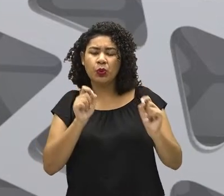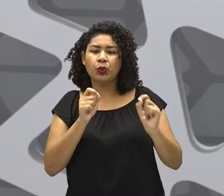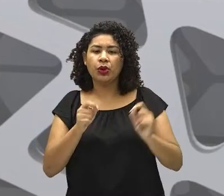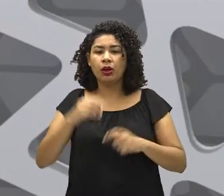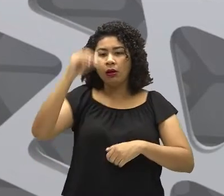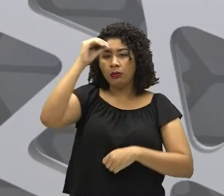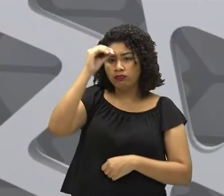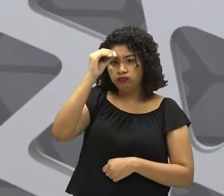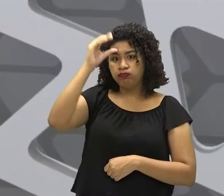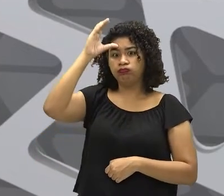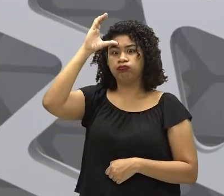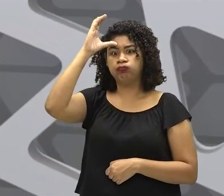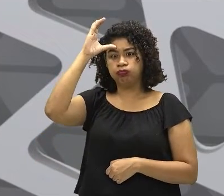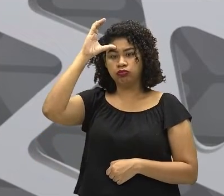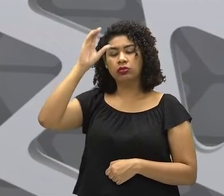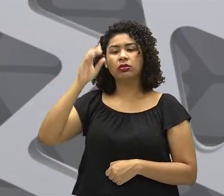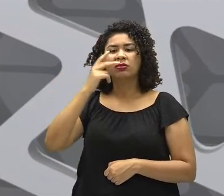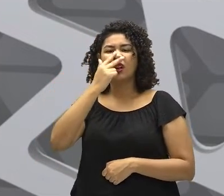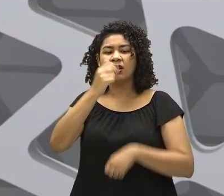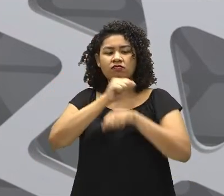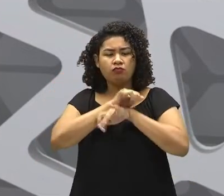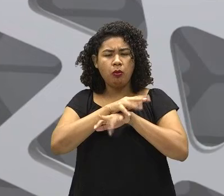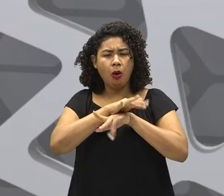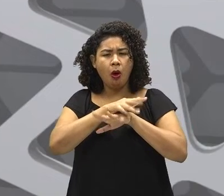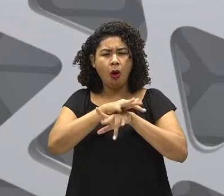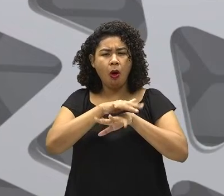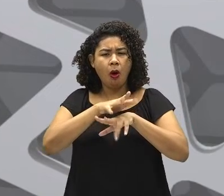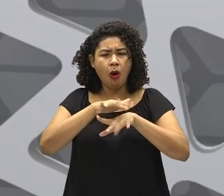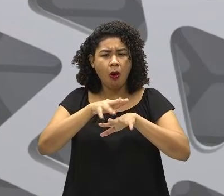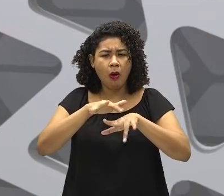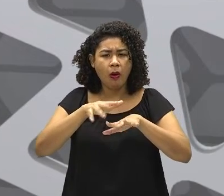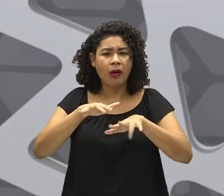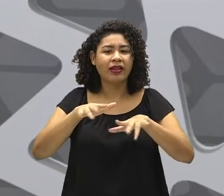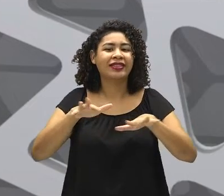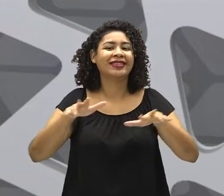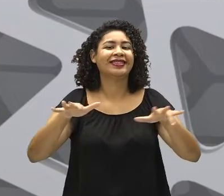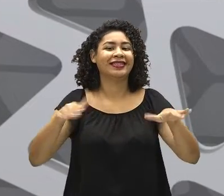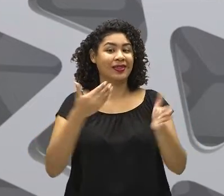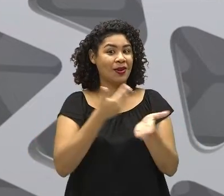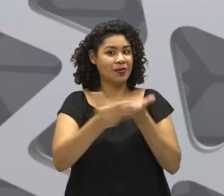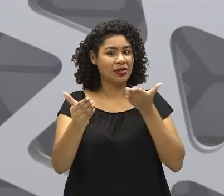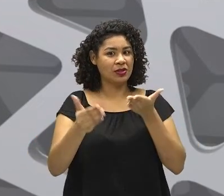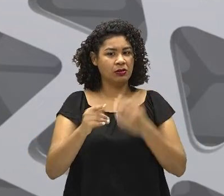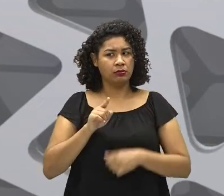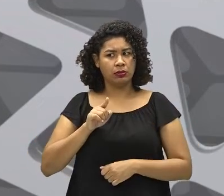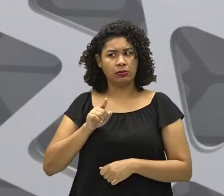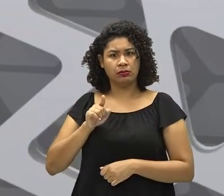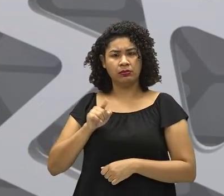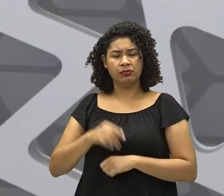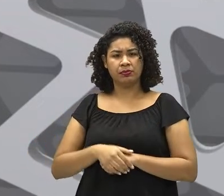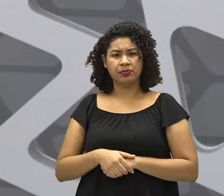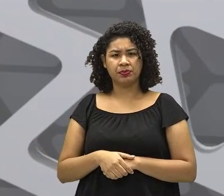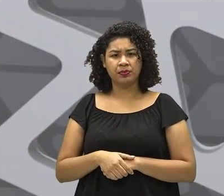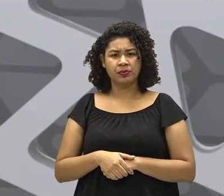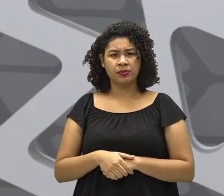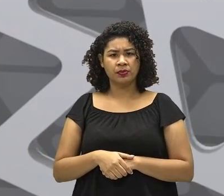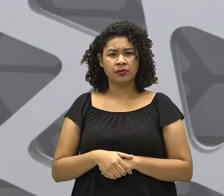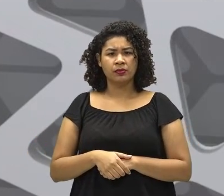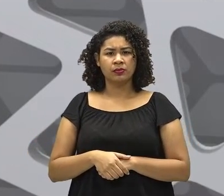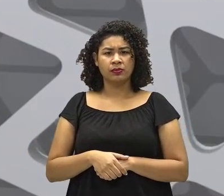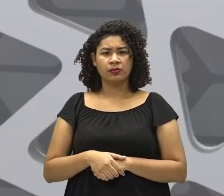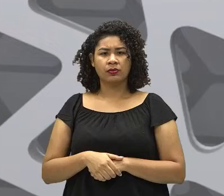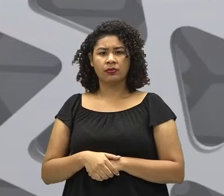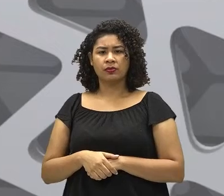conhecimento vai se difundindo entre mais pessoas. Não somente mais aquelas formas de